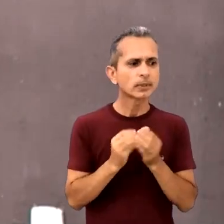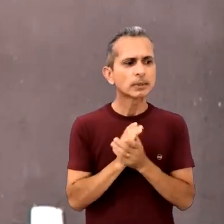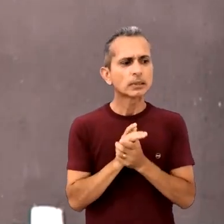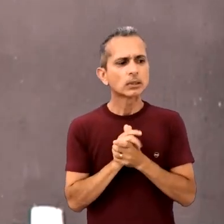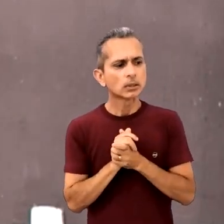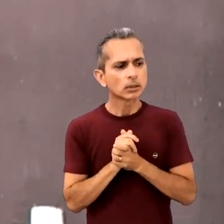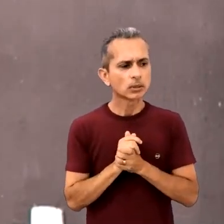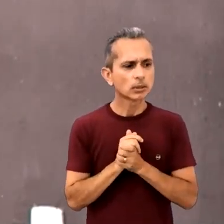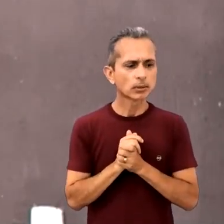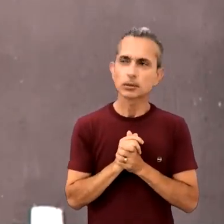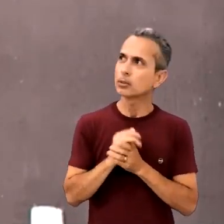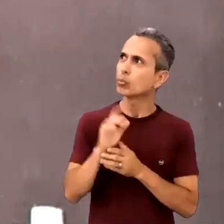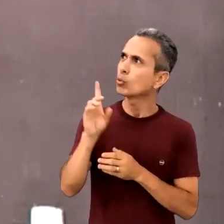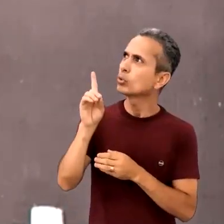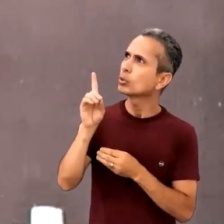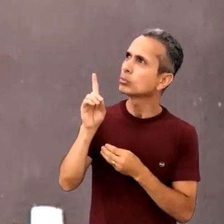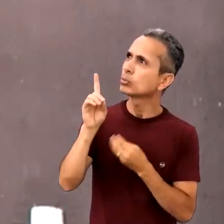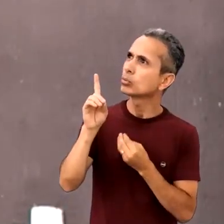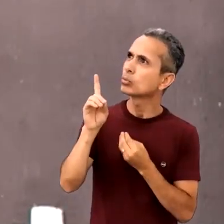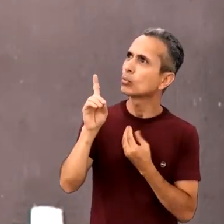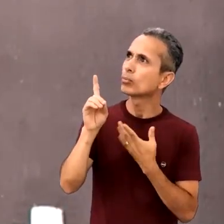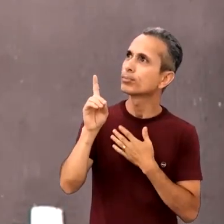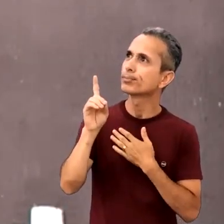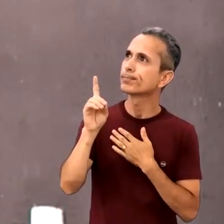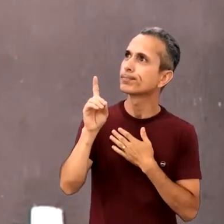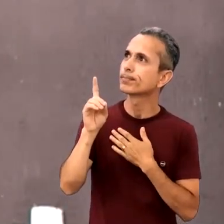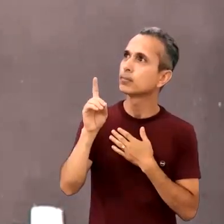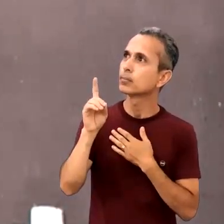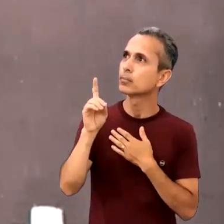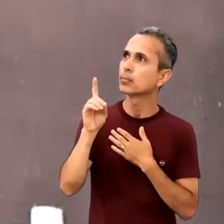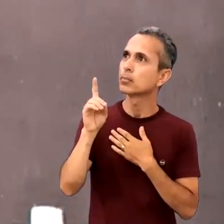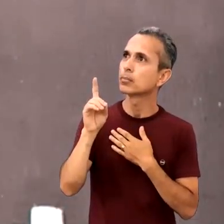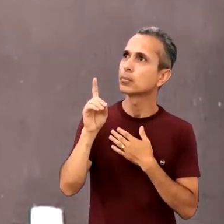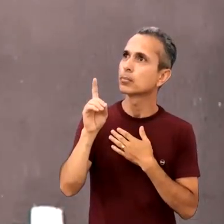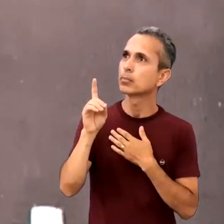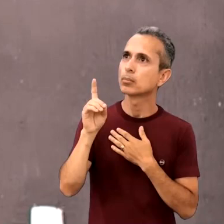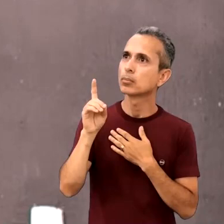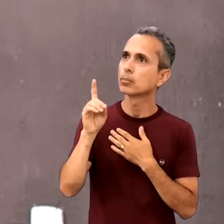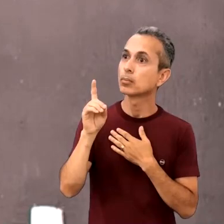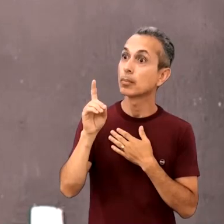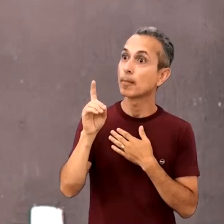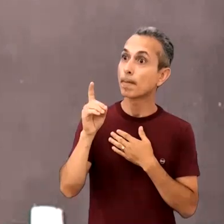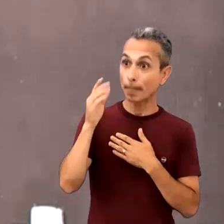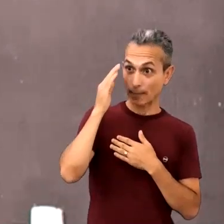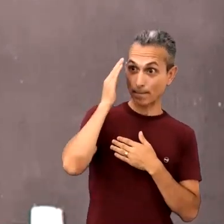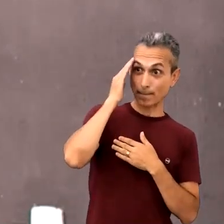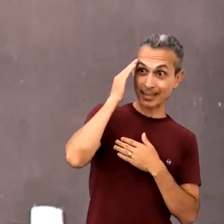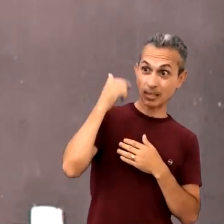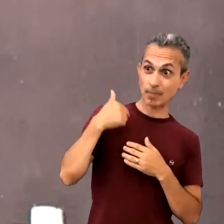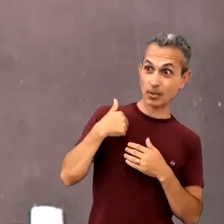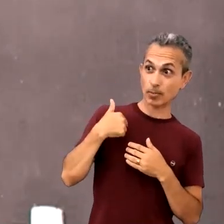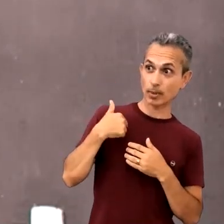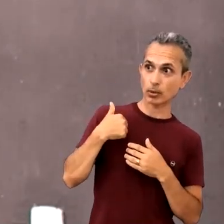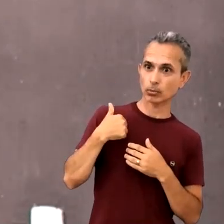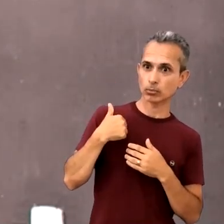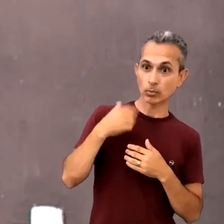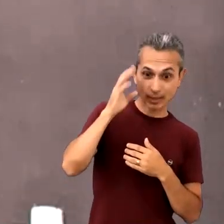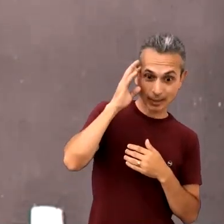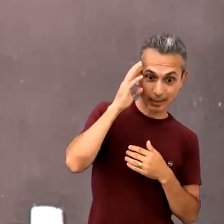Deus, pelo meu entendimento, a solução não vai ser essa, mas a palavra de Deus diz que vai ser essa